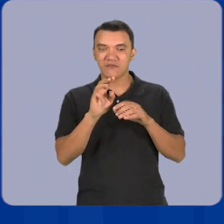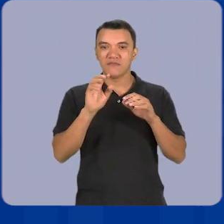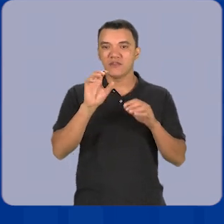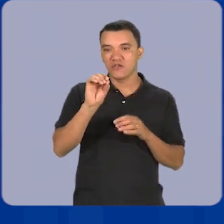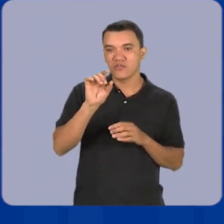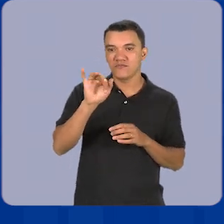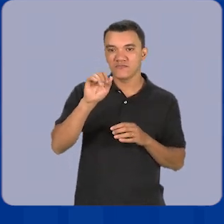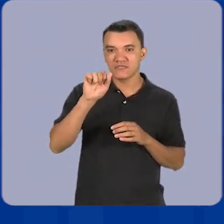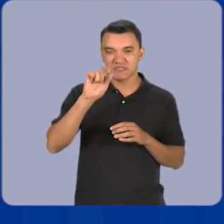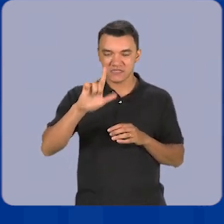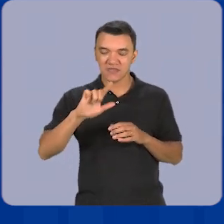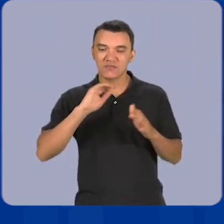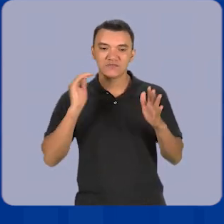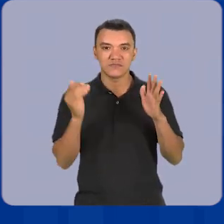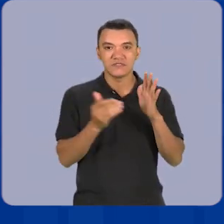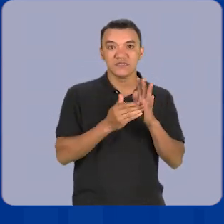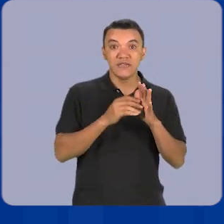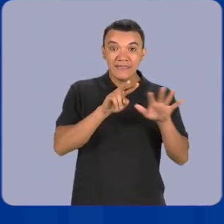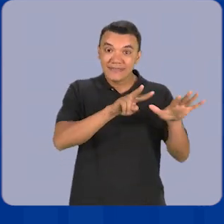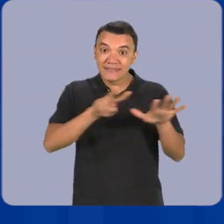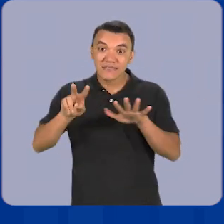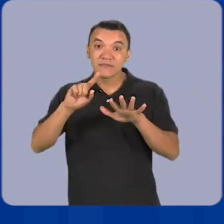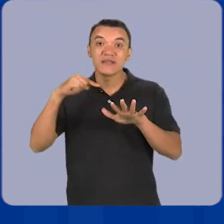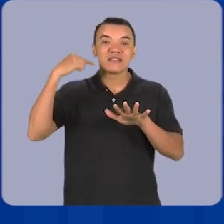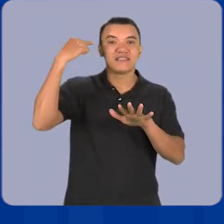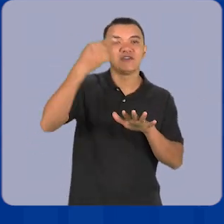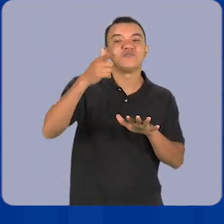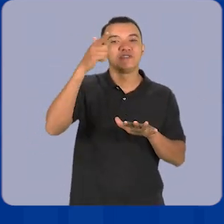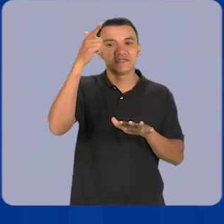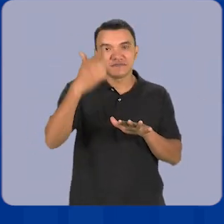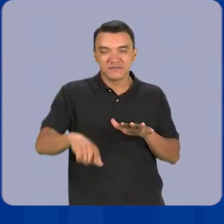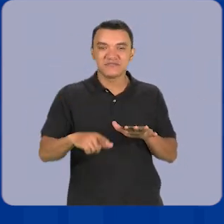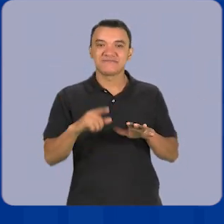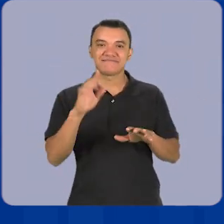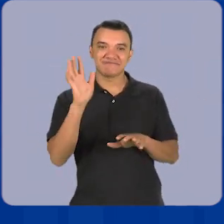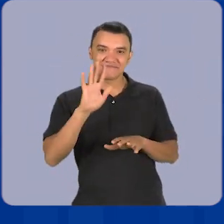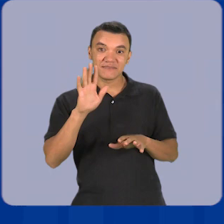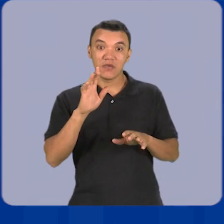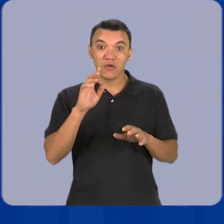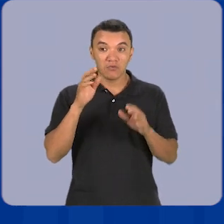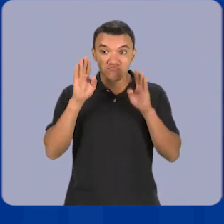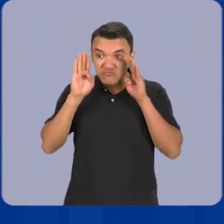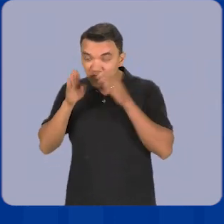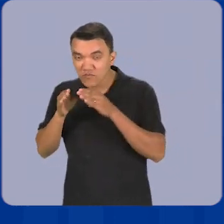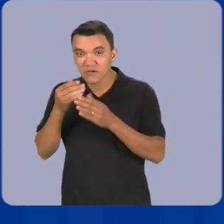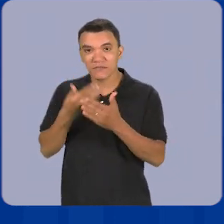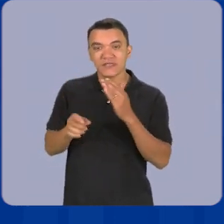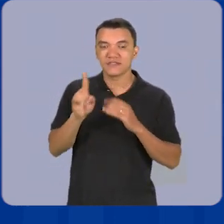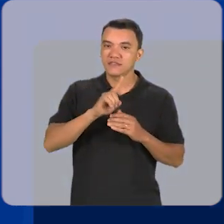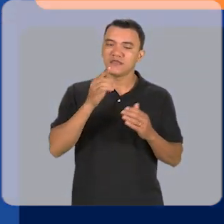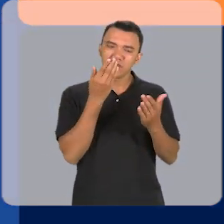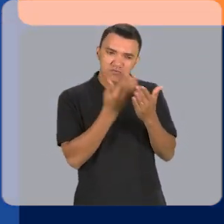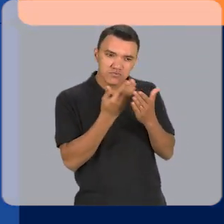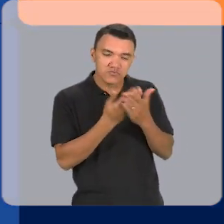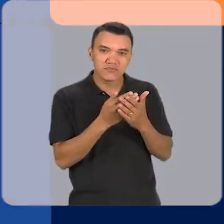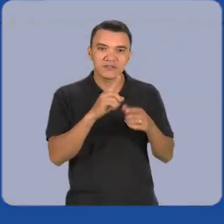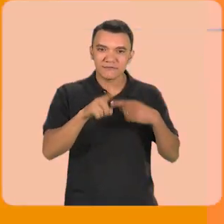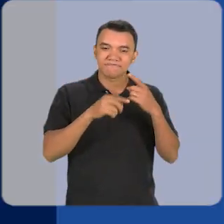gente volta com mais um programa novinho para você. E até lá, não perde foco não. Continue estudando que a recompensa vem. Até semana que vem.